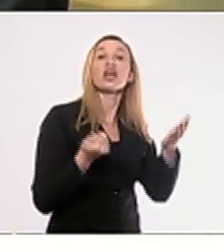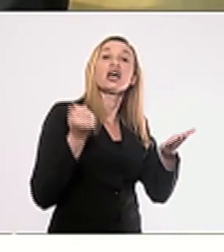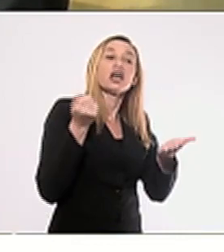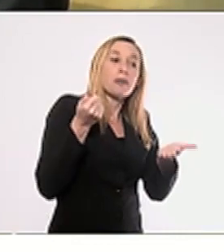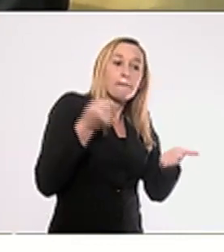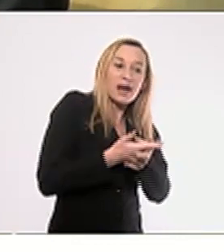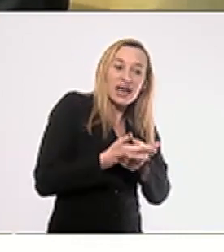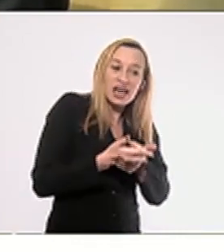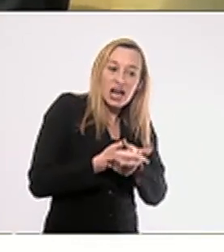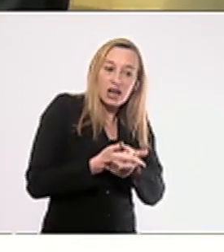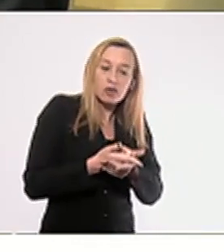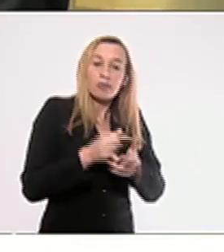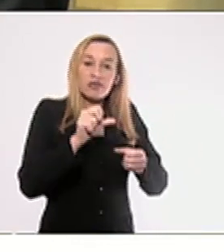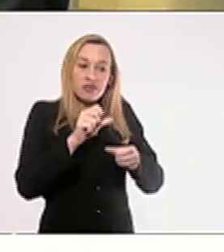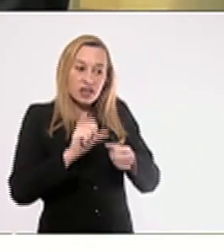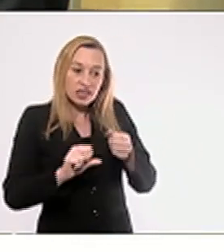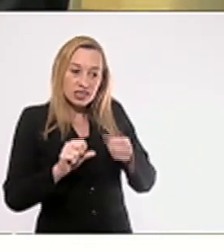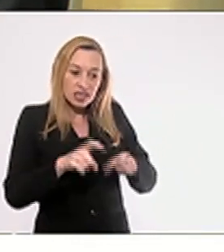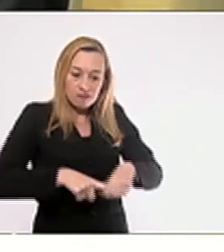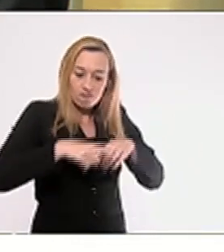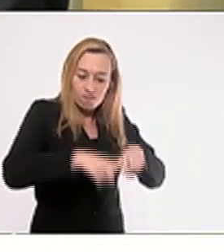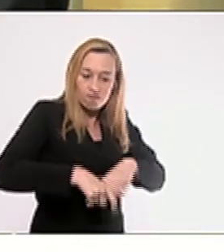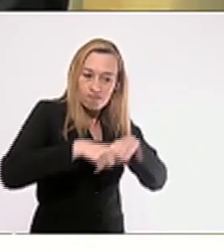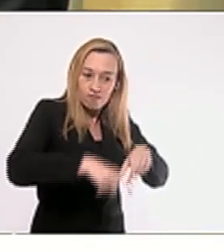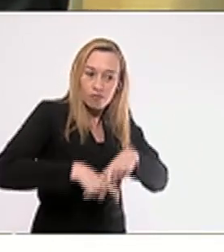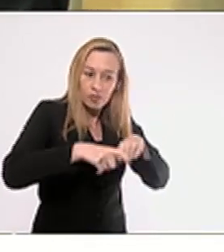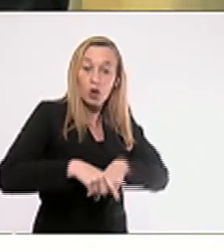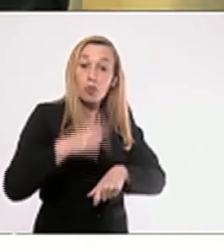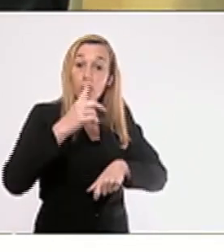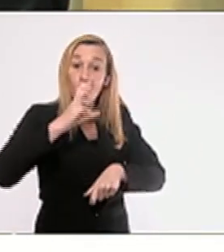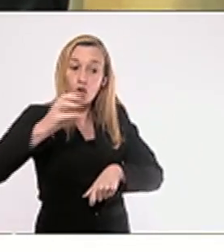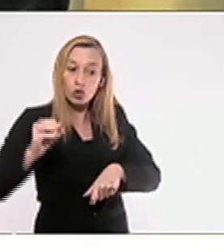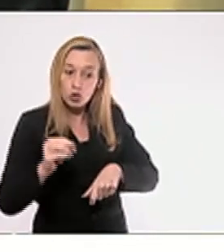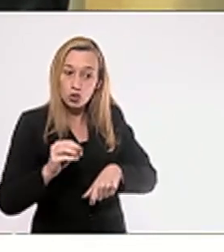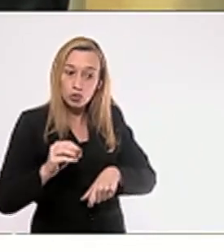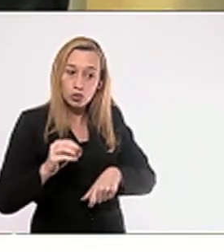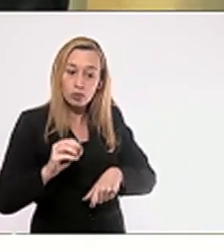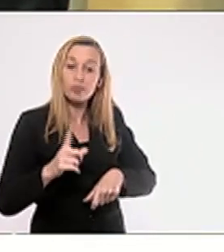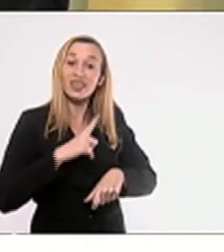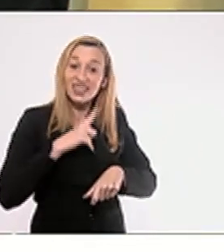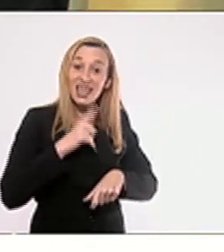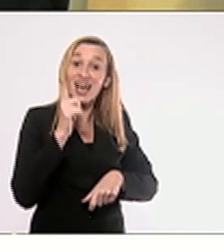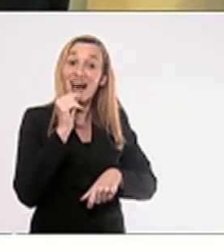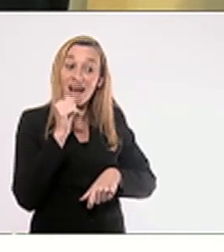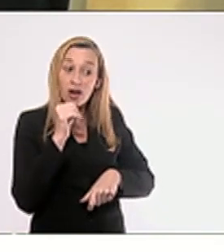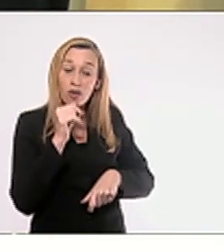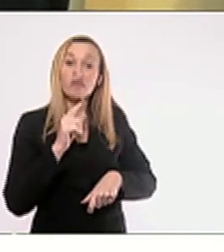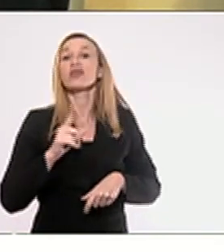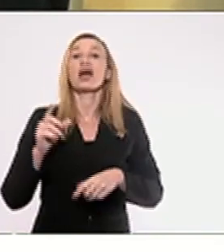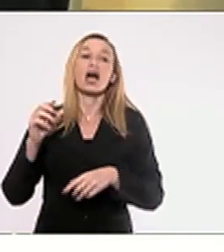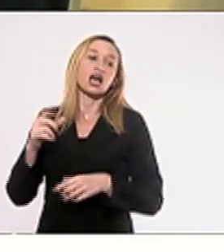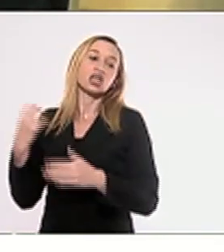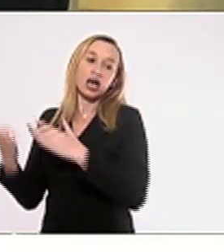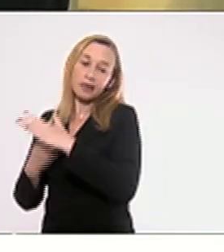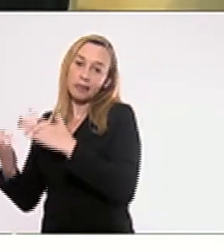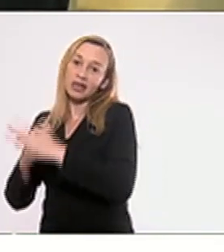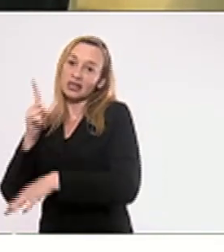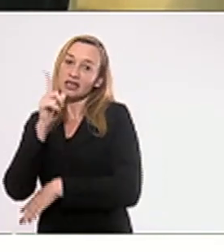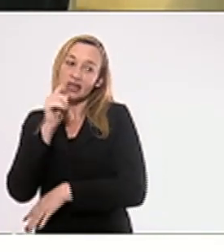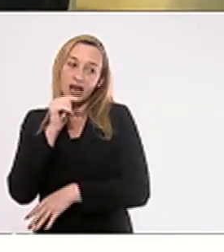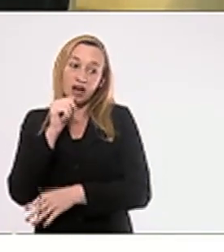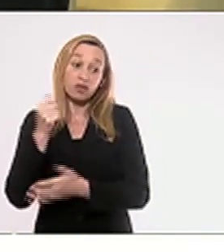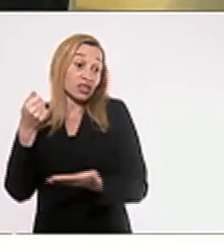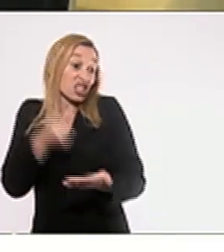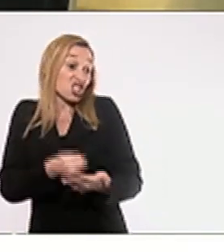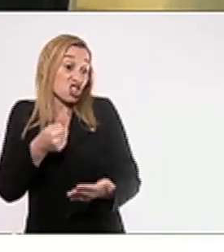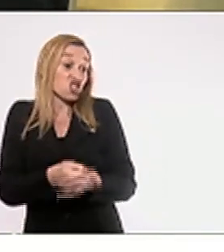operação de poço artesiano. Enquanto isso, a SEDAI, pelo que eles alegam em uma ação judicial, está cobrando água e